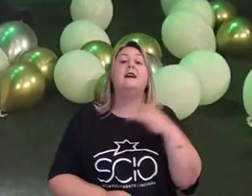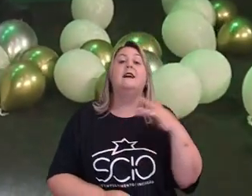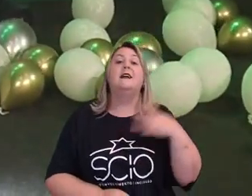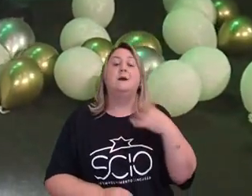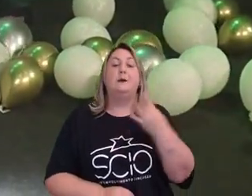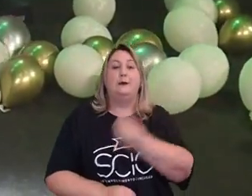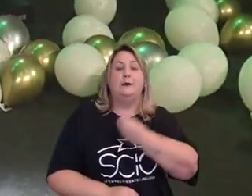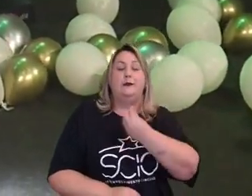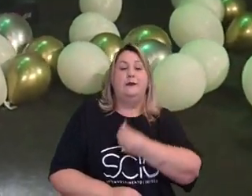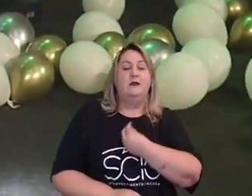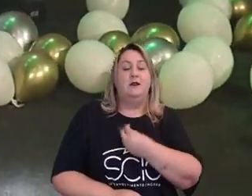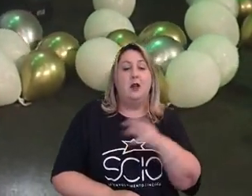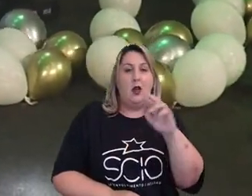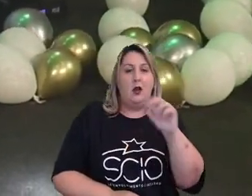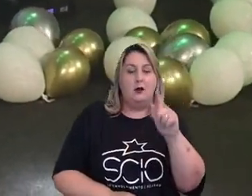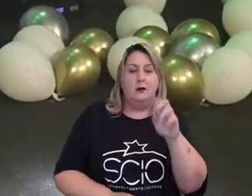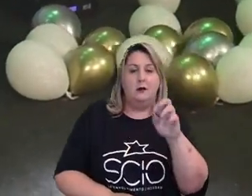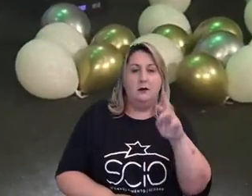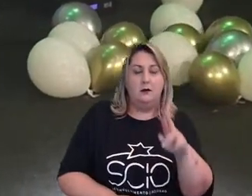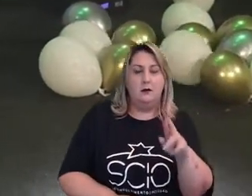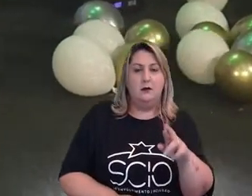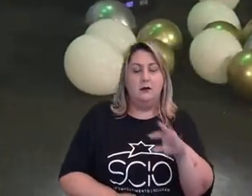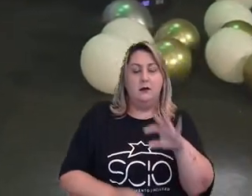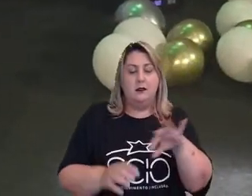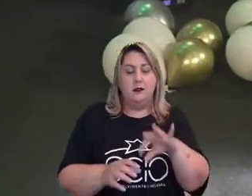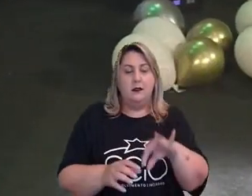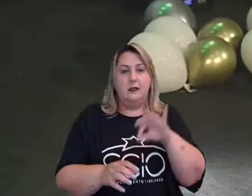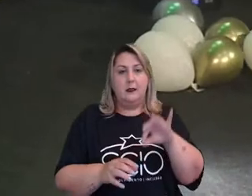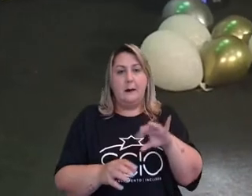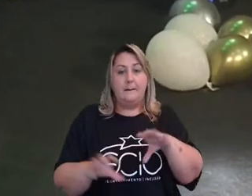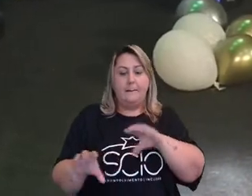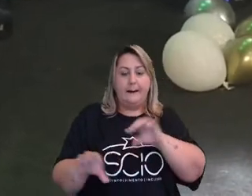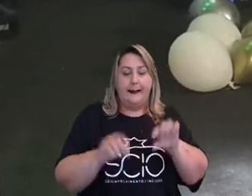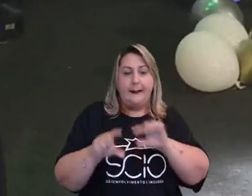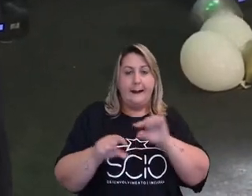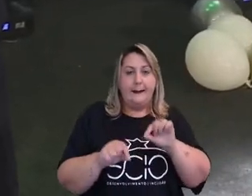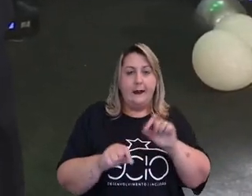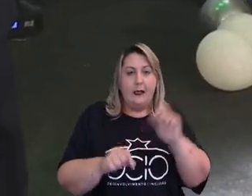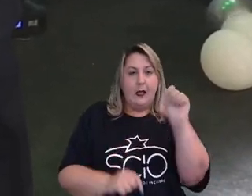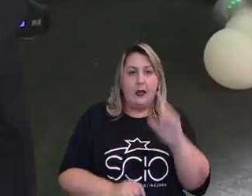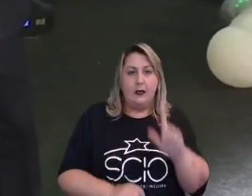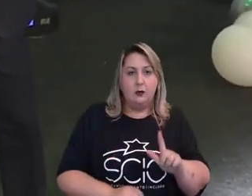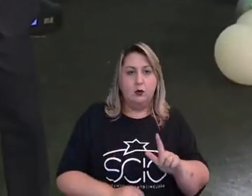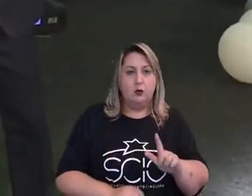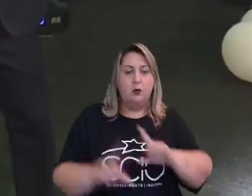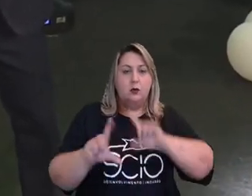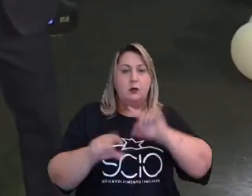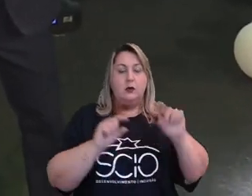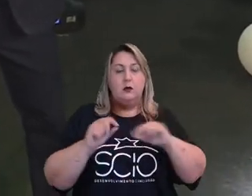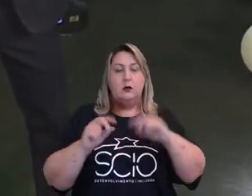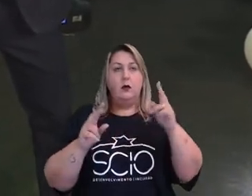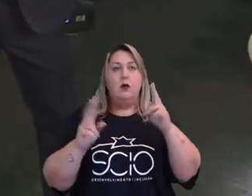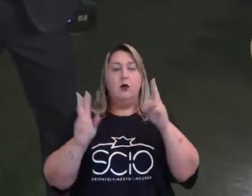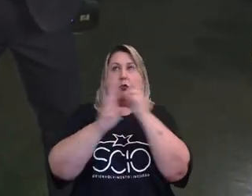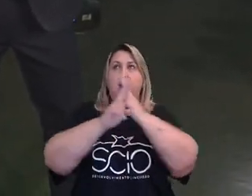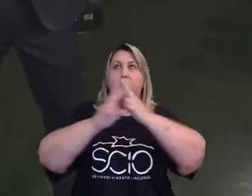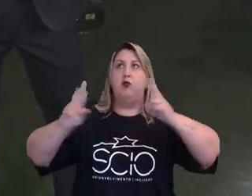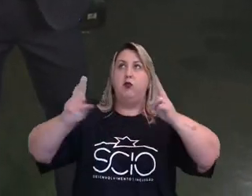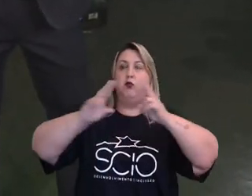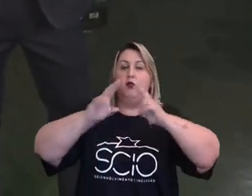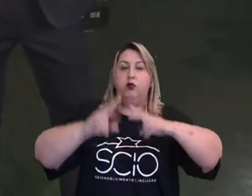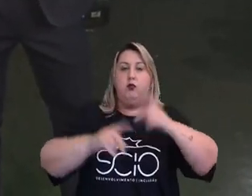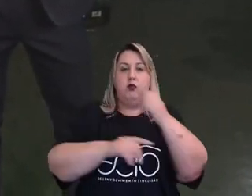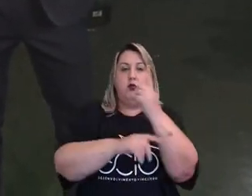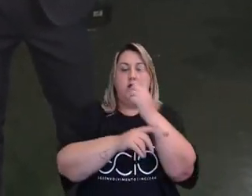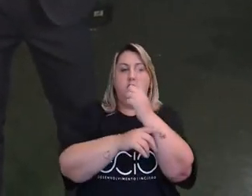da vida. Roger Flores, mexendo aqui para você, papelzinho azul, para a gente tirar um ventilador para quem